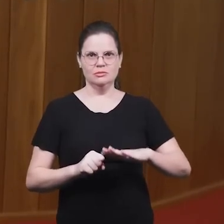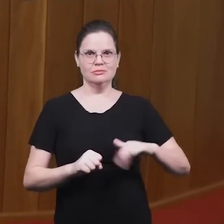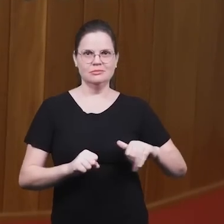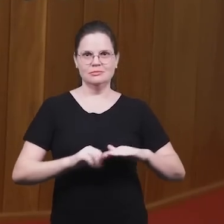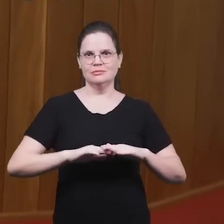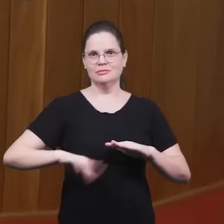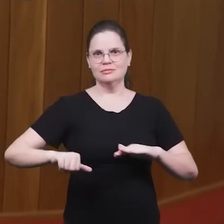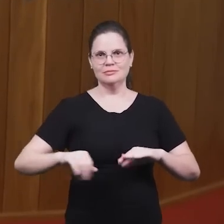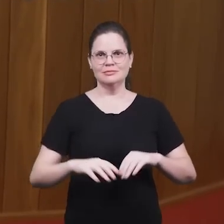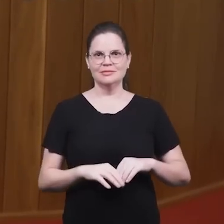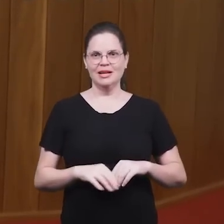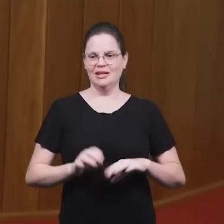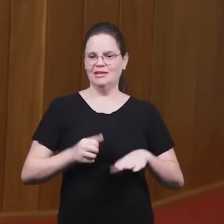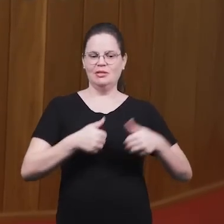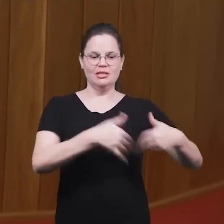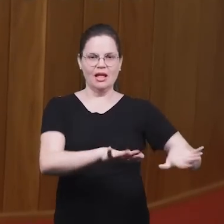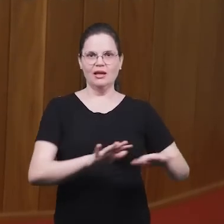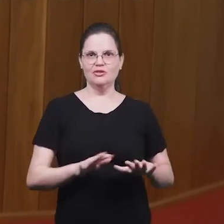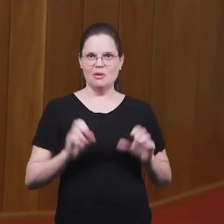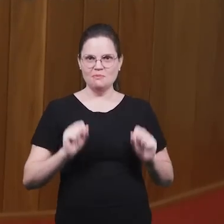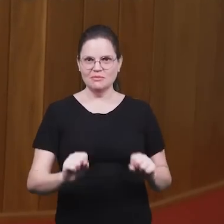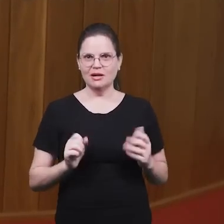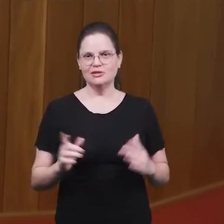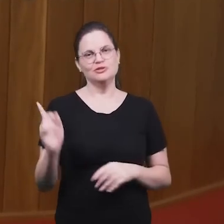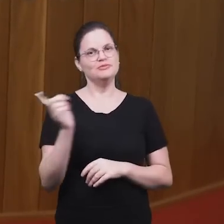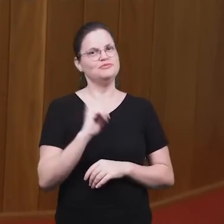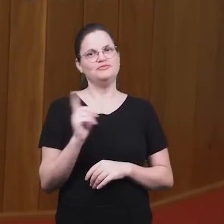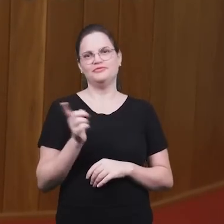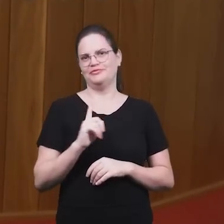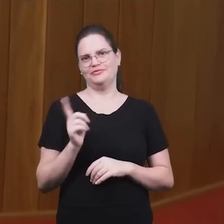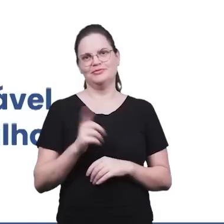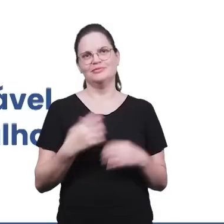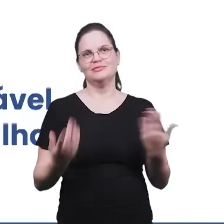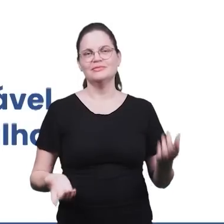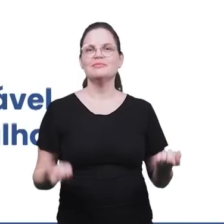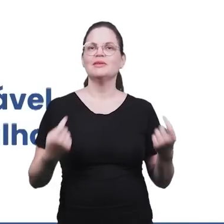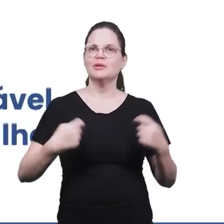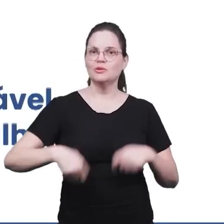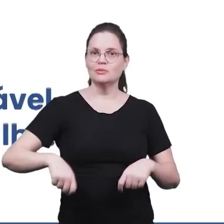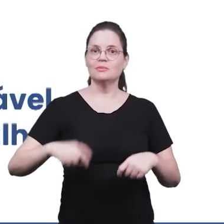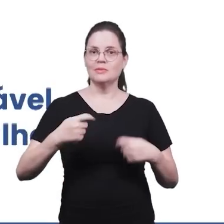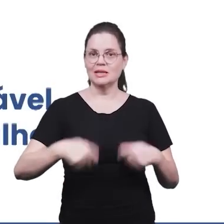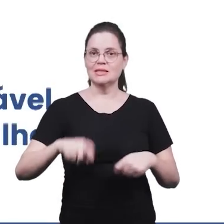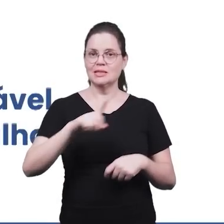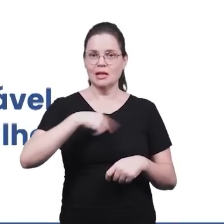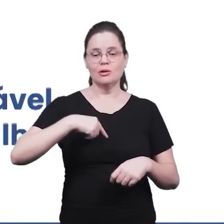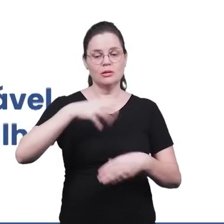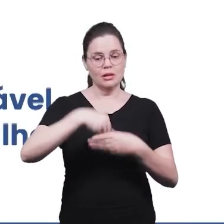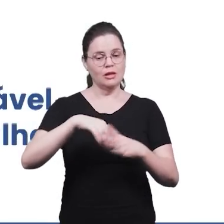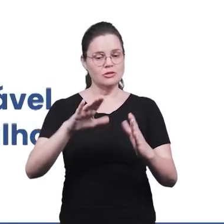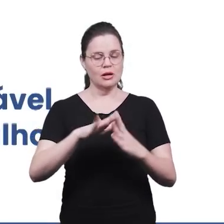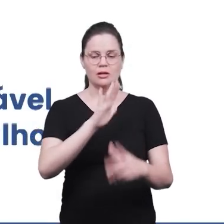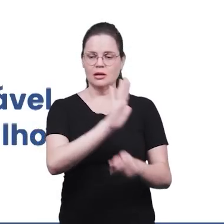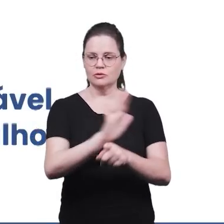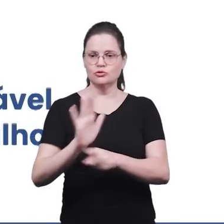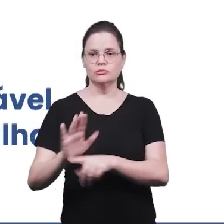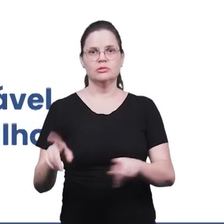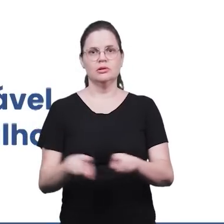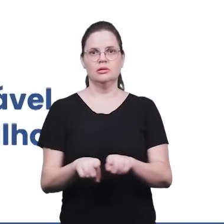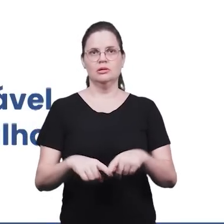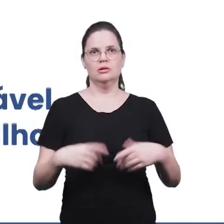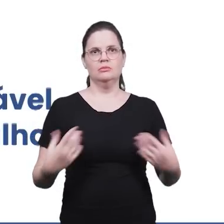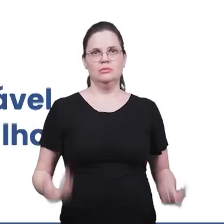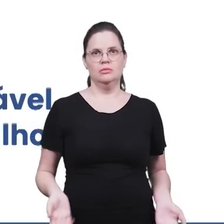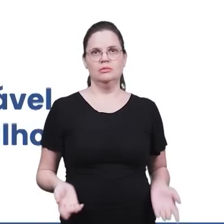da entrada? Sabe o que acontece? Se nós não ajudarmos em casa,